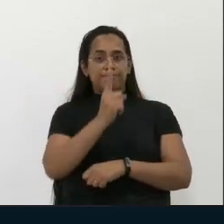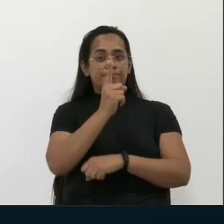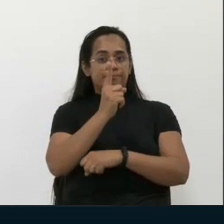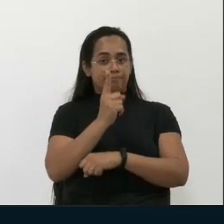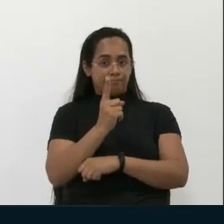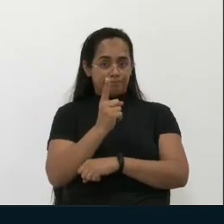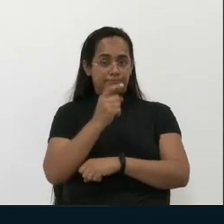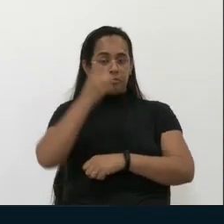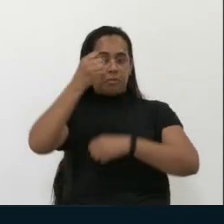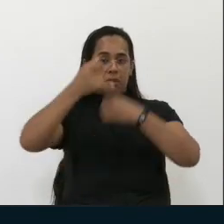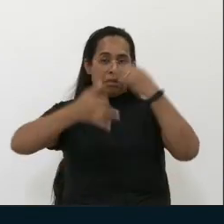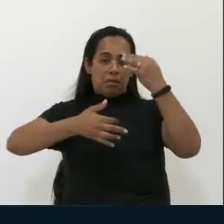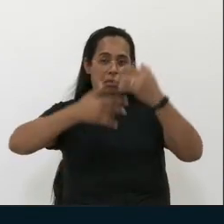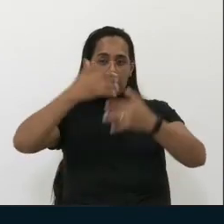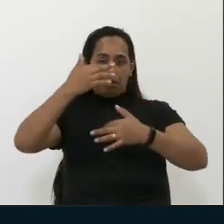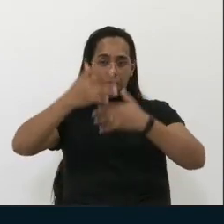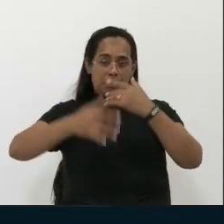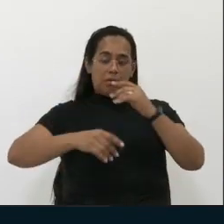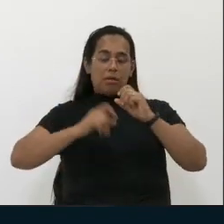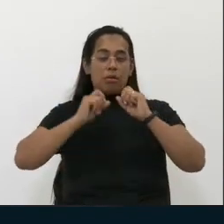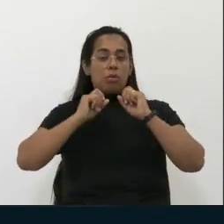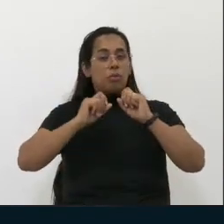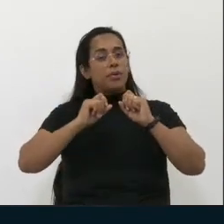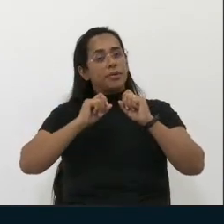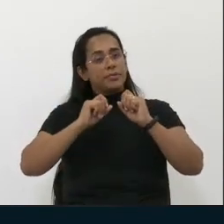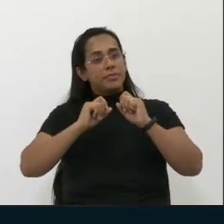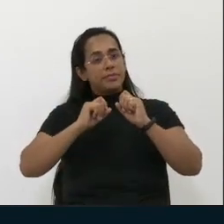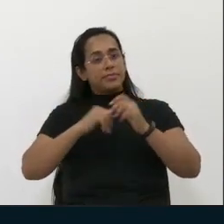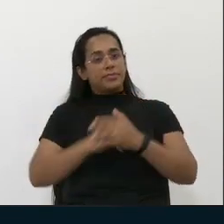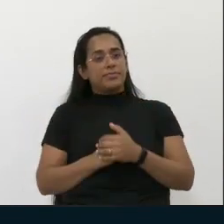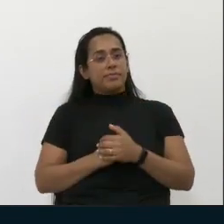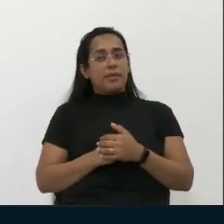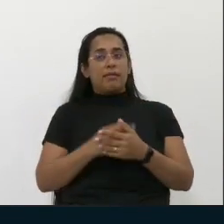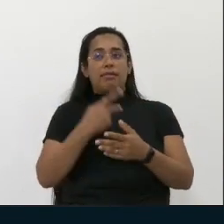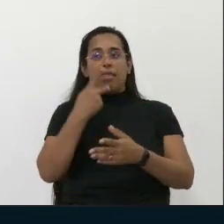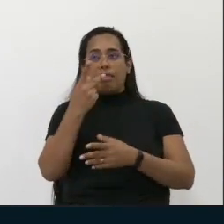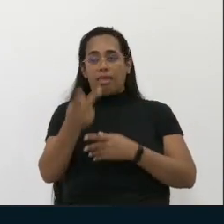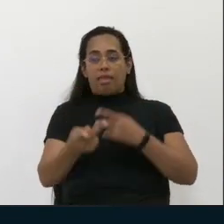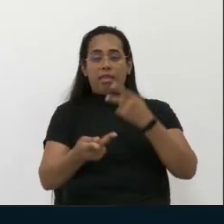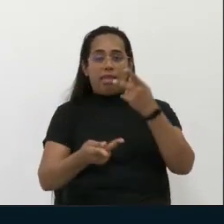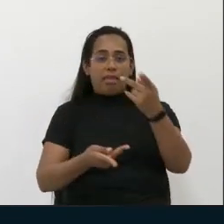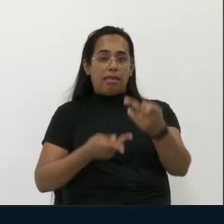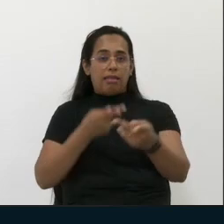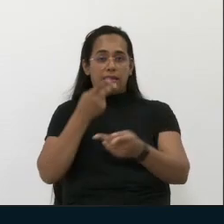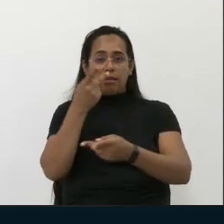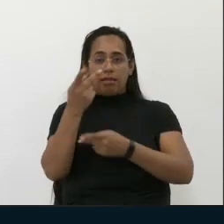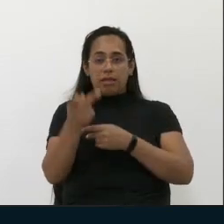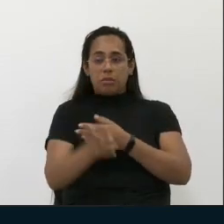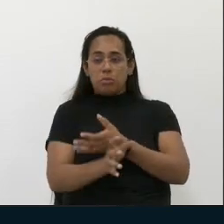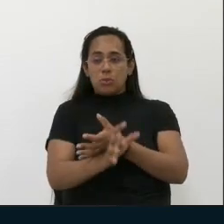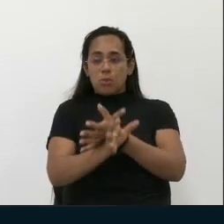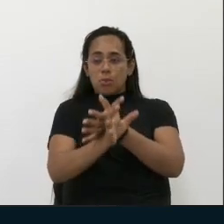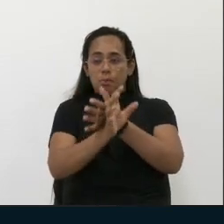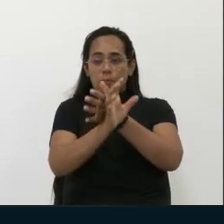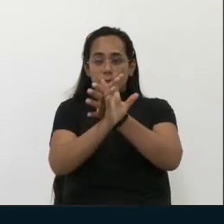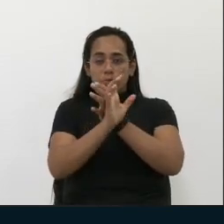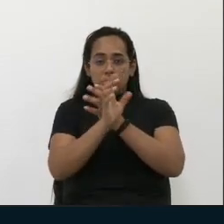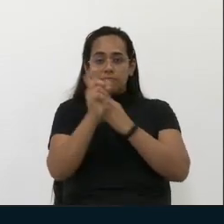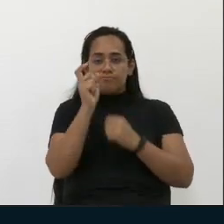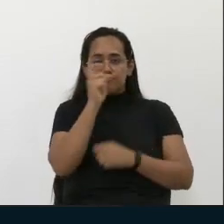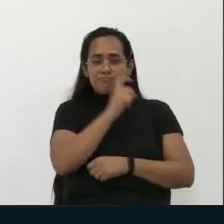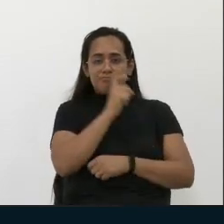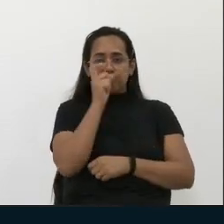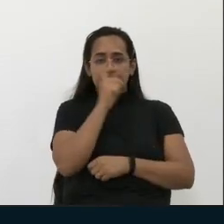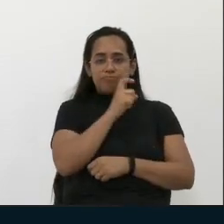estou cansada de ouvir falas vazias e que não é a verdade. Então,